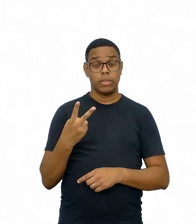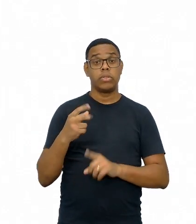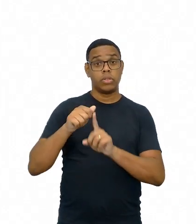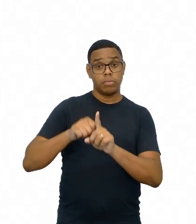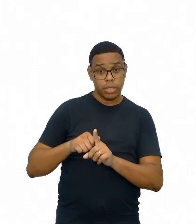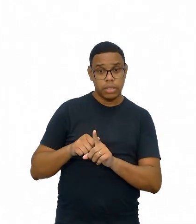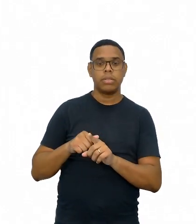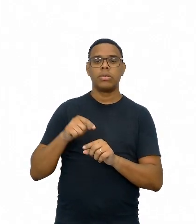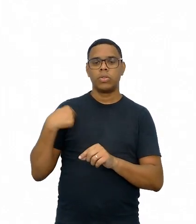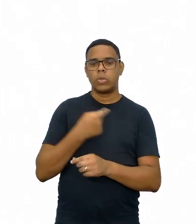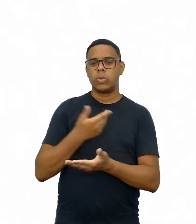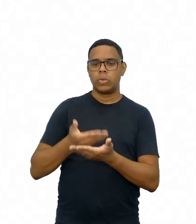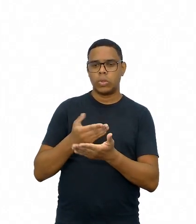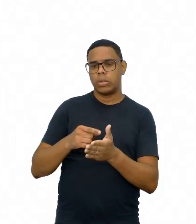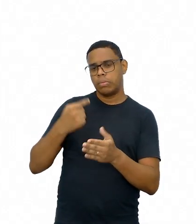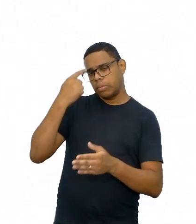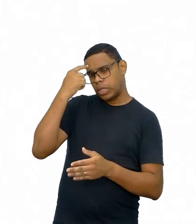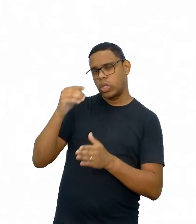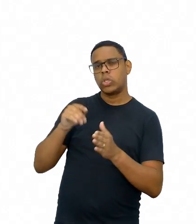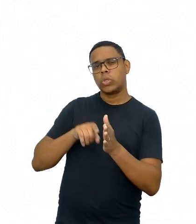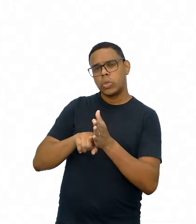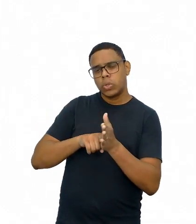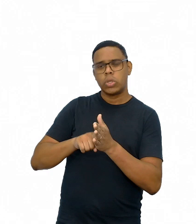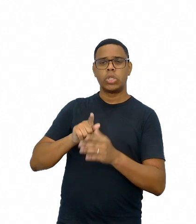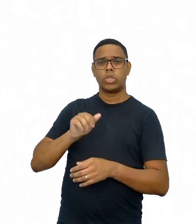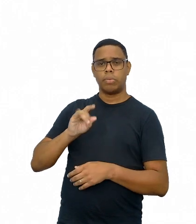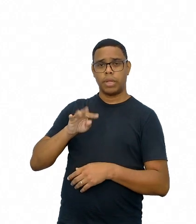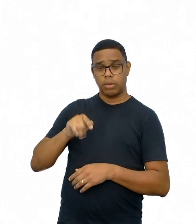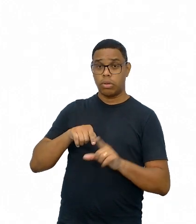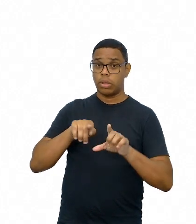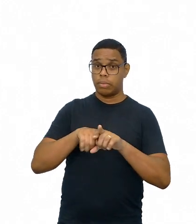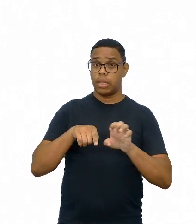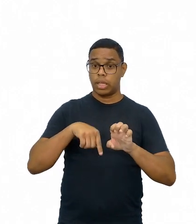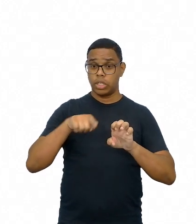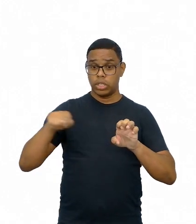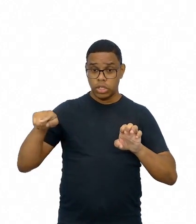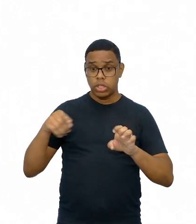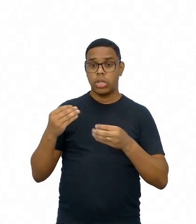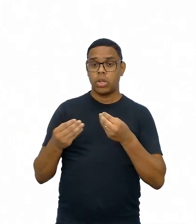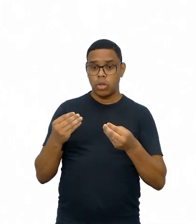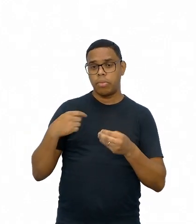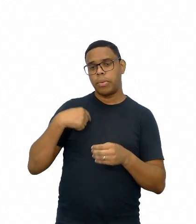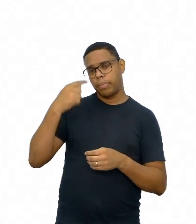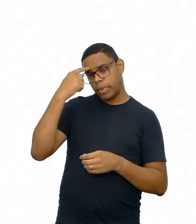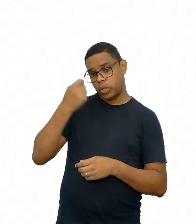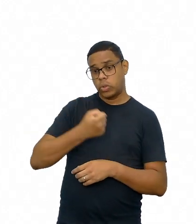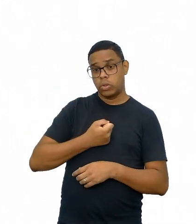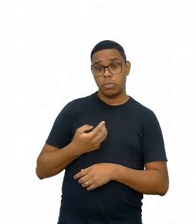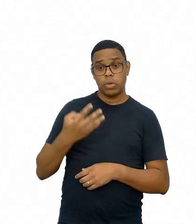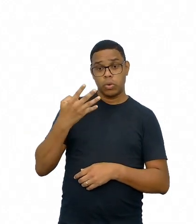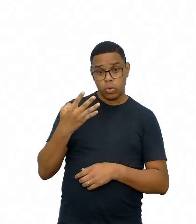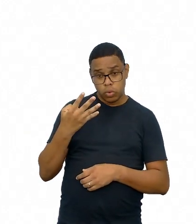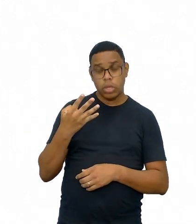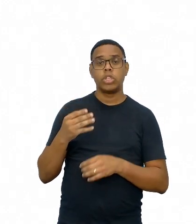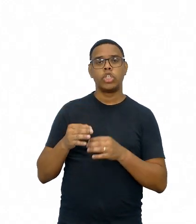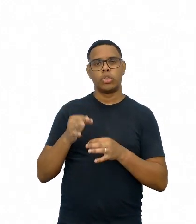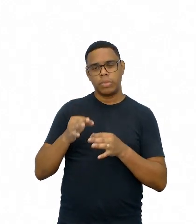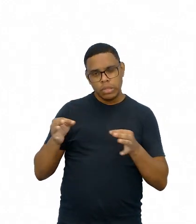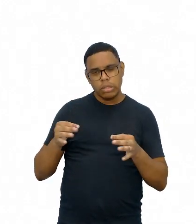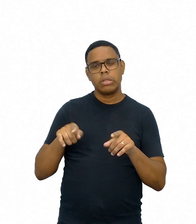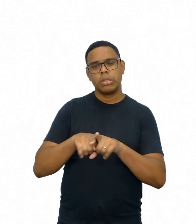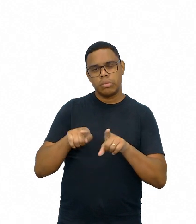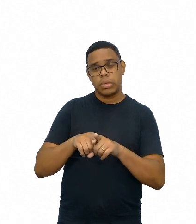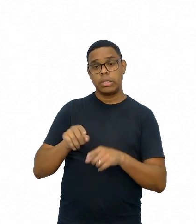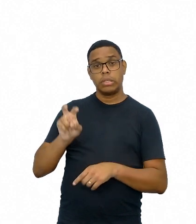bimestre, nós vimos o pensamento geométrico e estatístico, né, no caso da sequência 4, a geometria, na